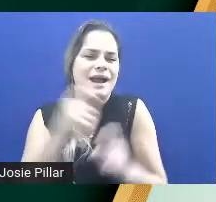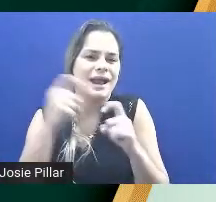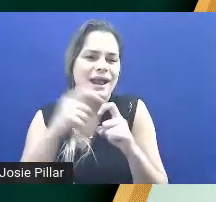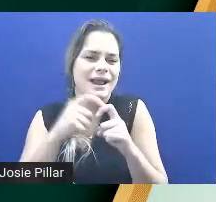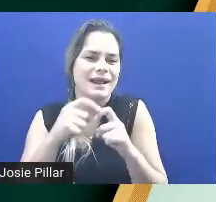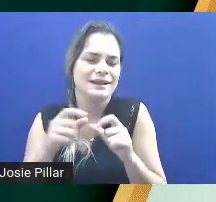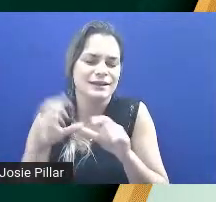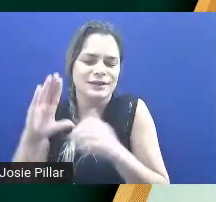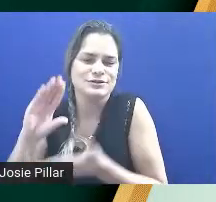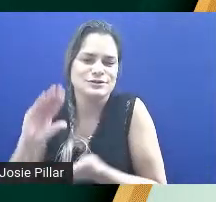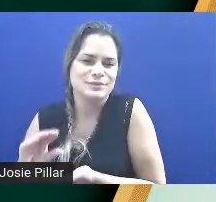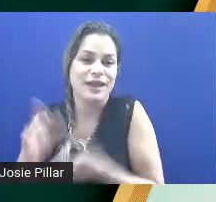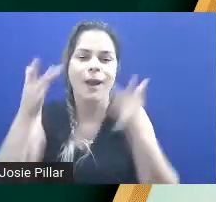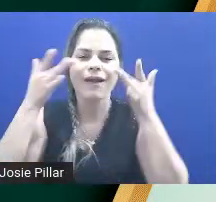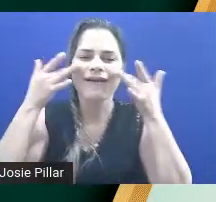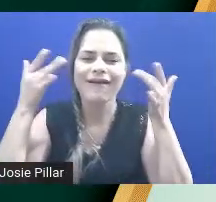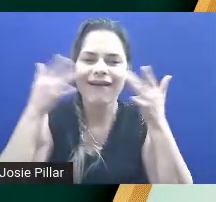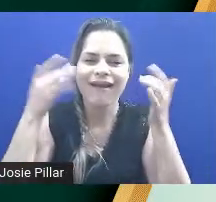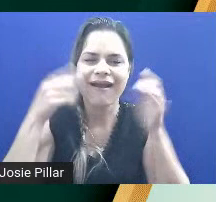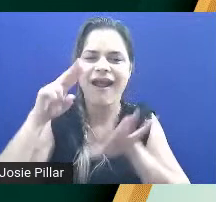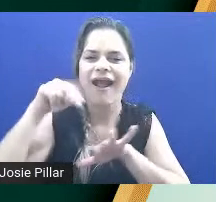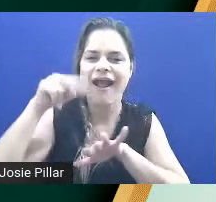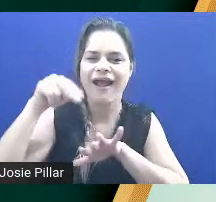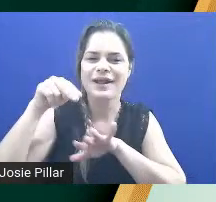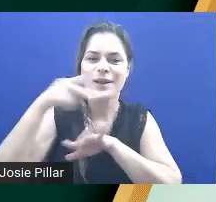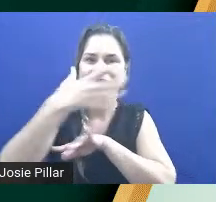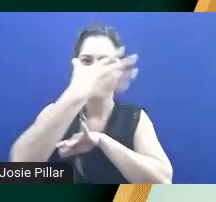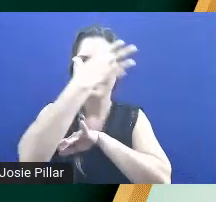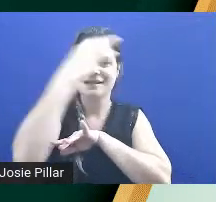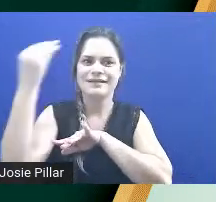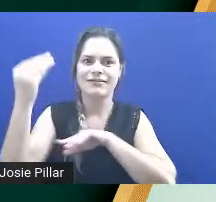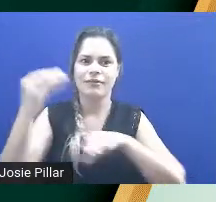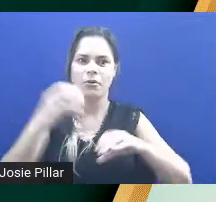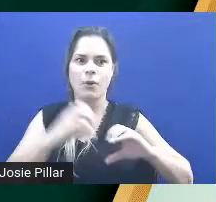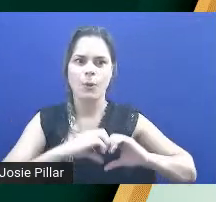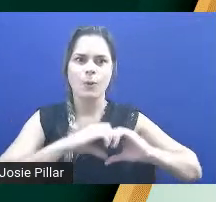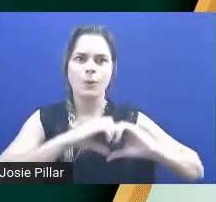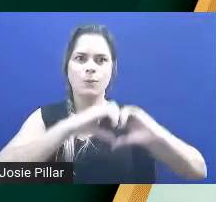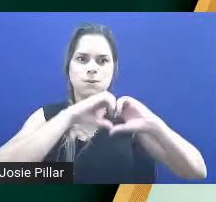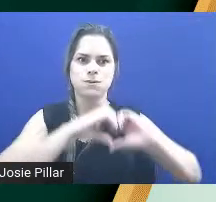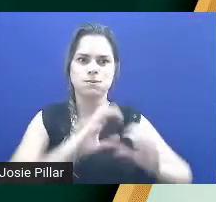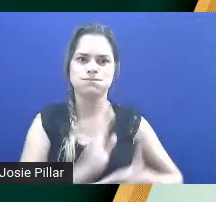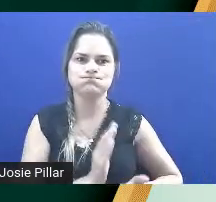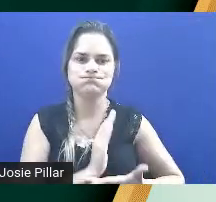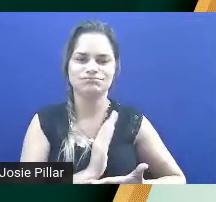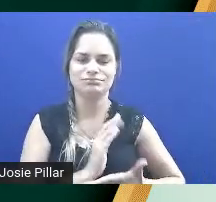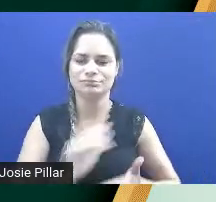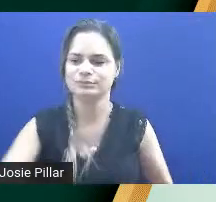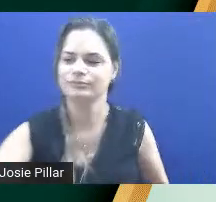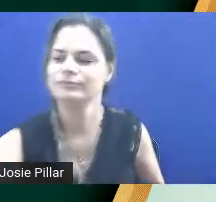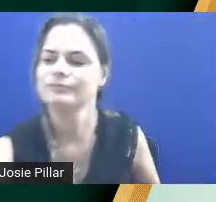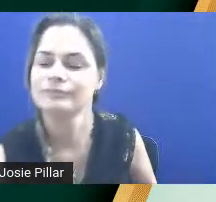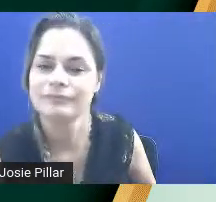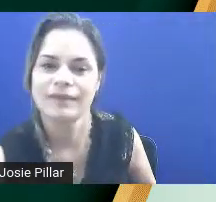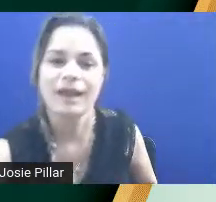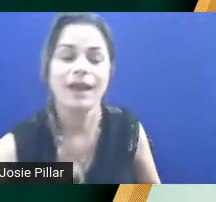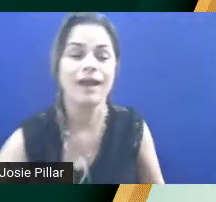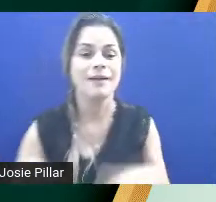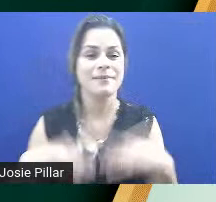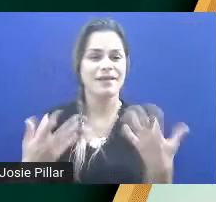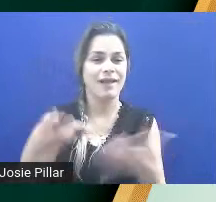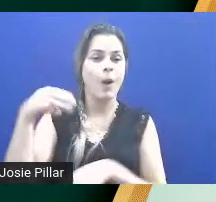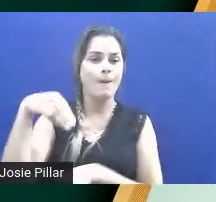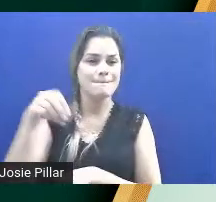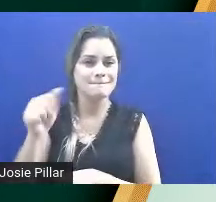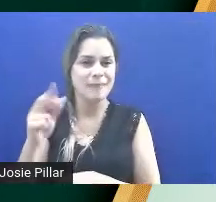deixará esquecer como é um sopro cardíaco. Apesar dos vírus atordoados pelo caminho, o Mário nos